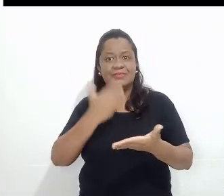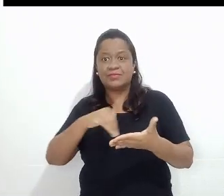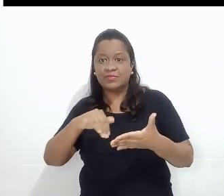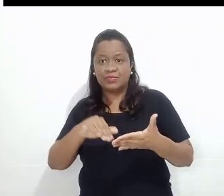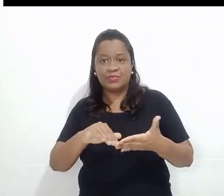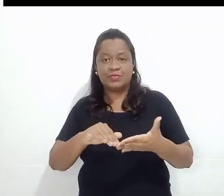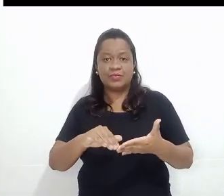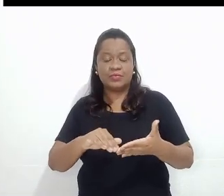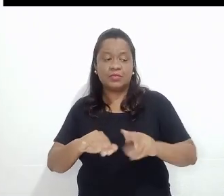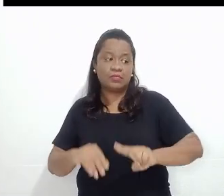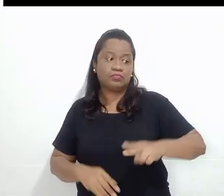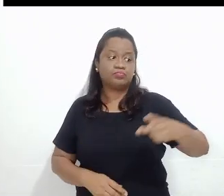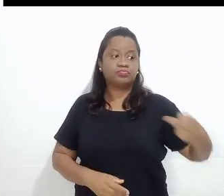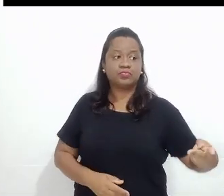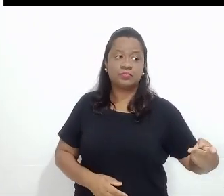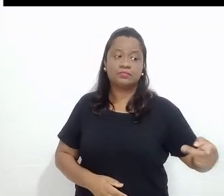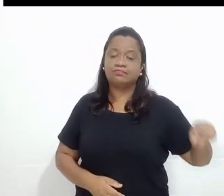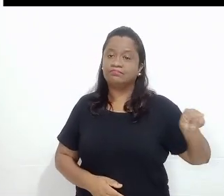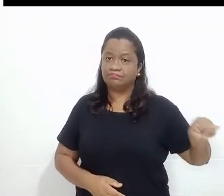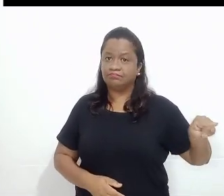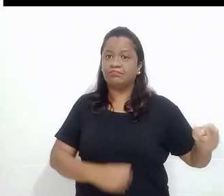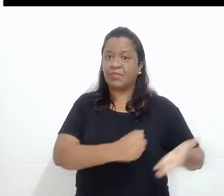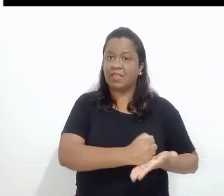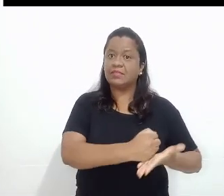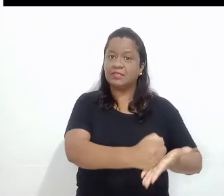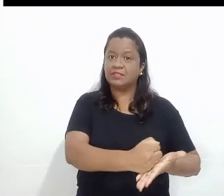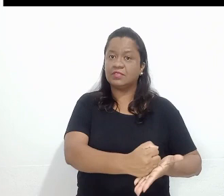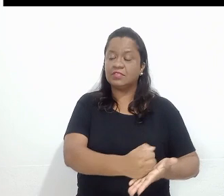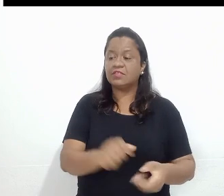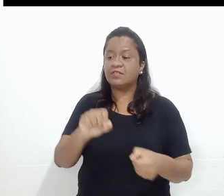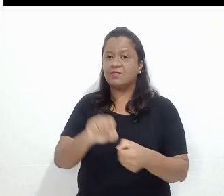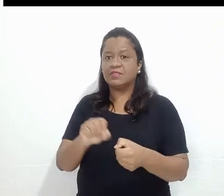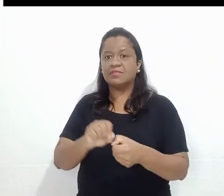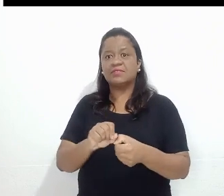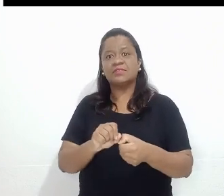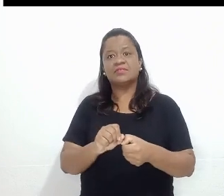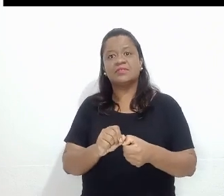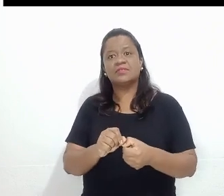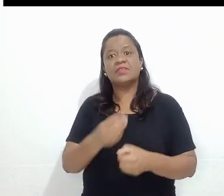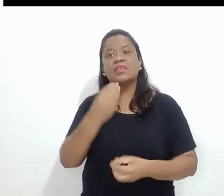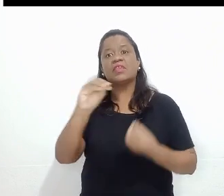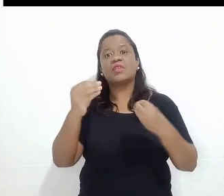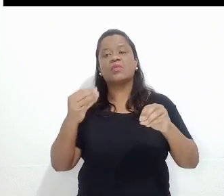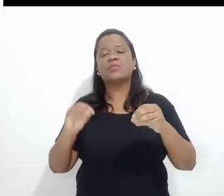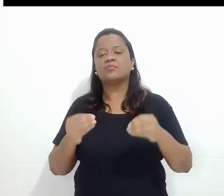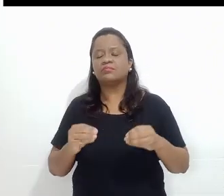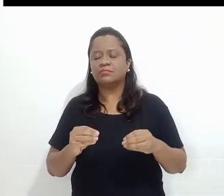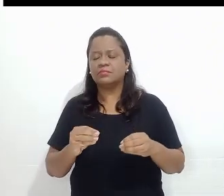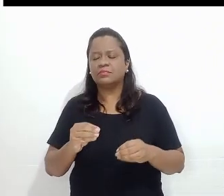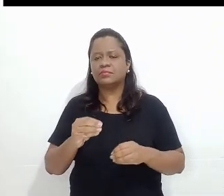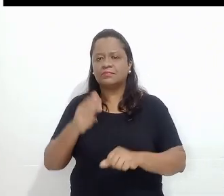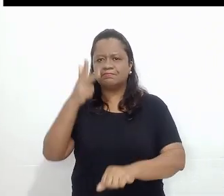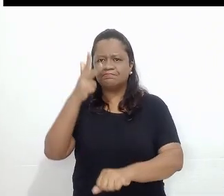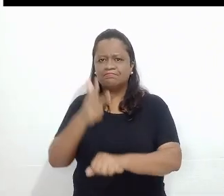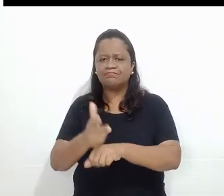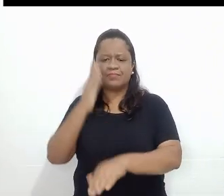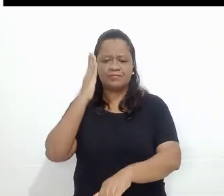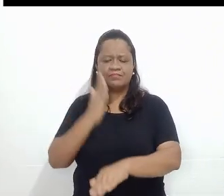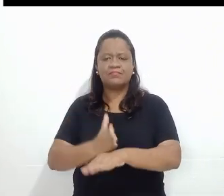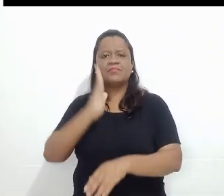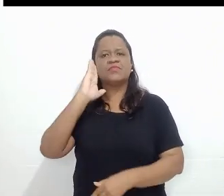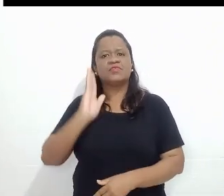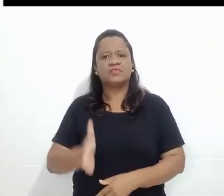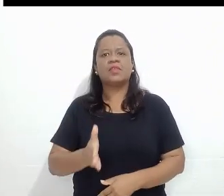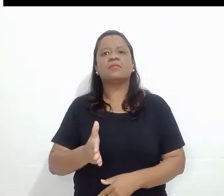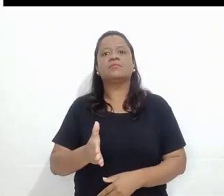para o assistente vai executar e vai deixar a câmera no ponto para ser operada. Tá? Ele faz essas regulagens